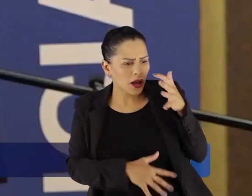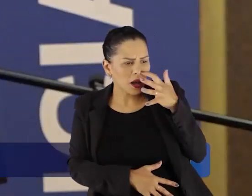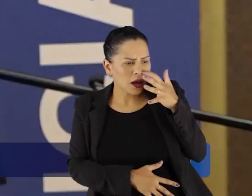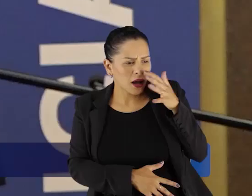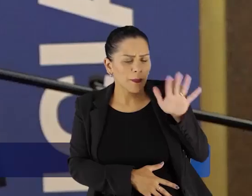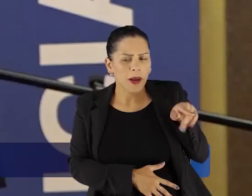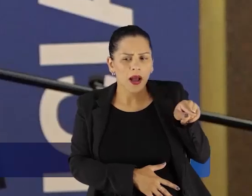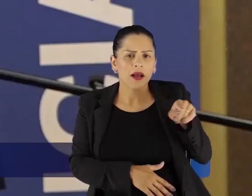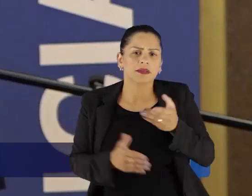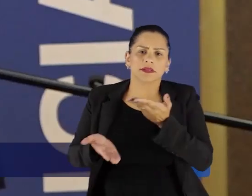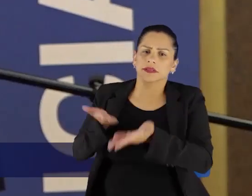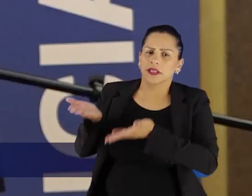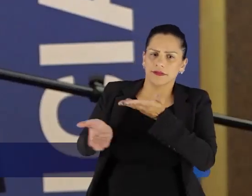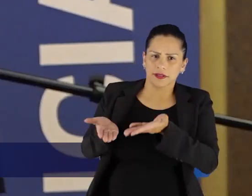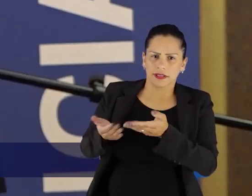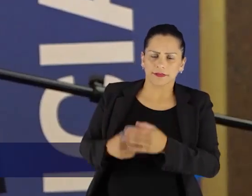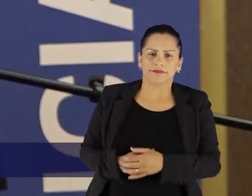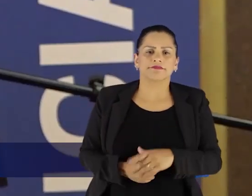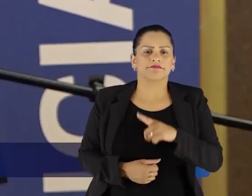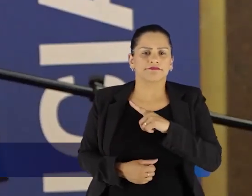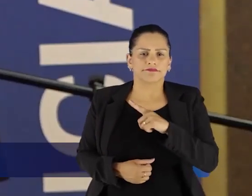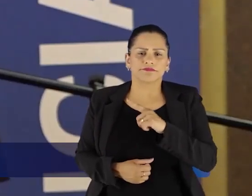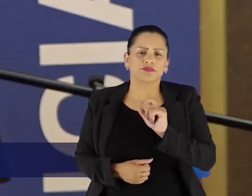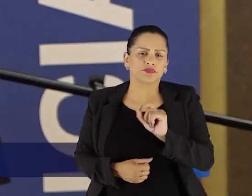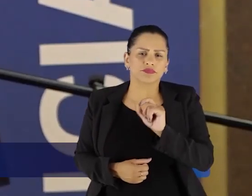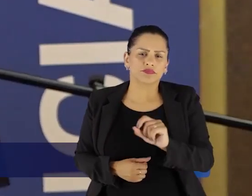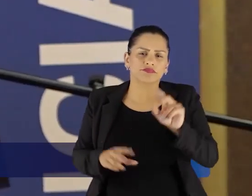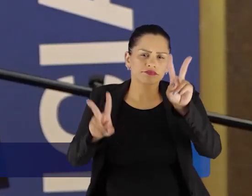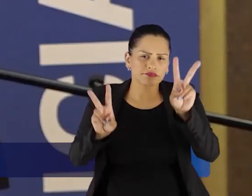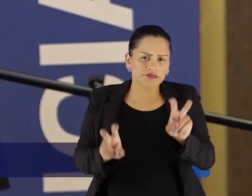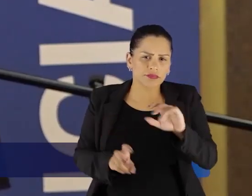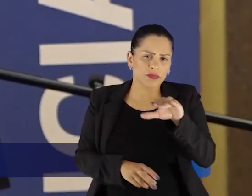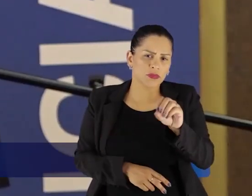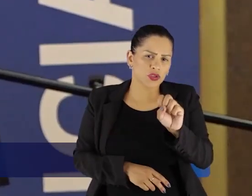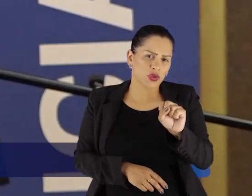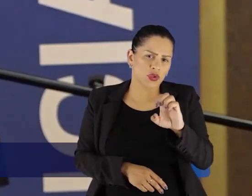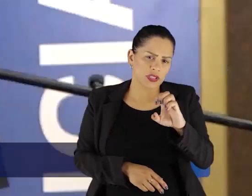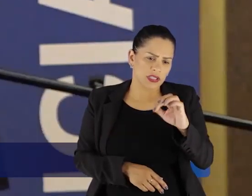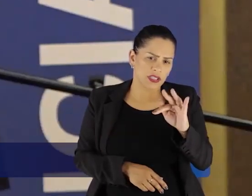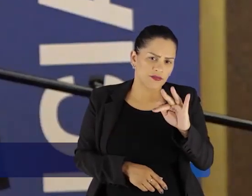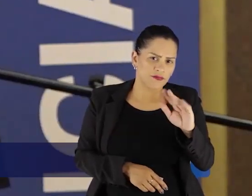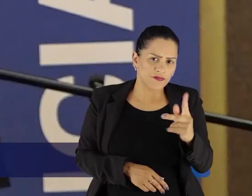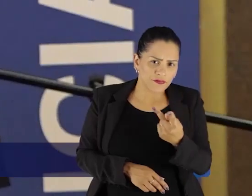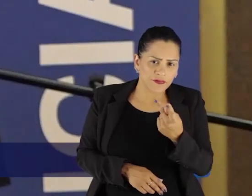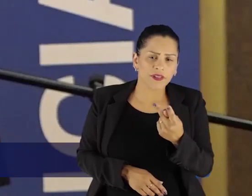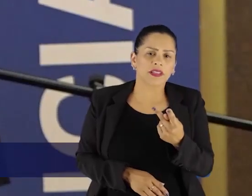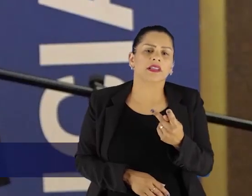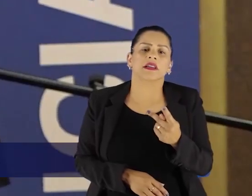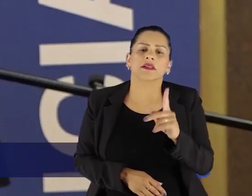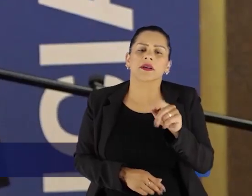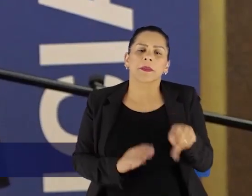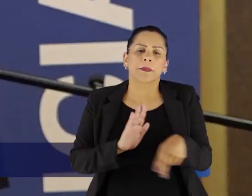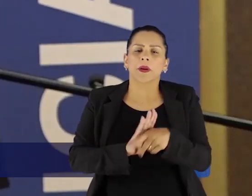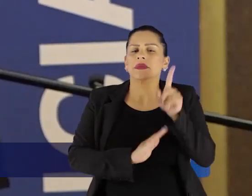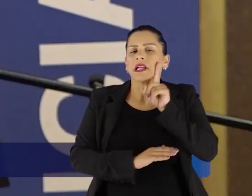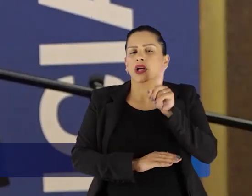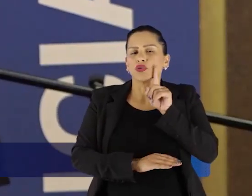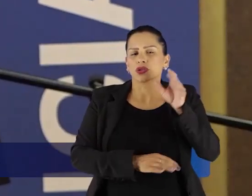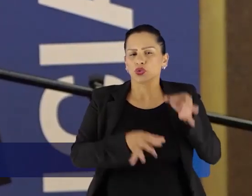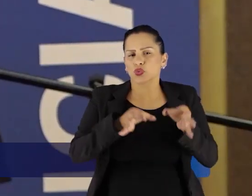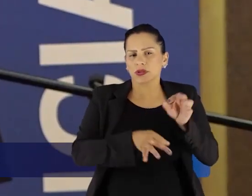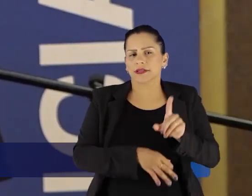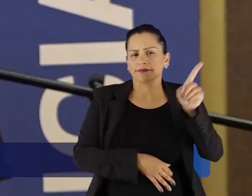mas palavras do Dias Josef rendeu foi juiz da suprema Corte dos Estados Unidos